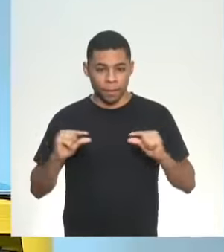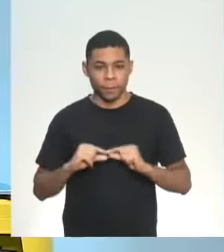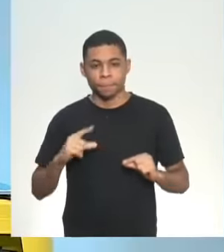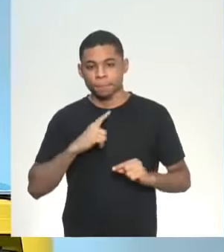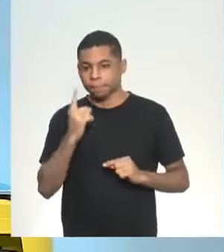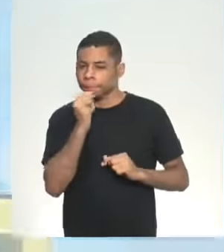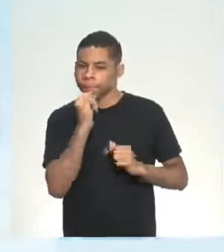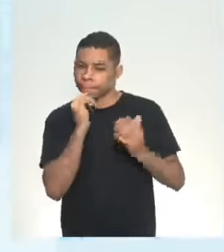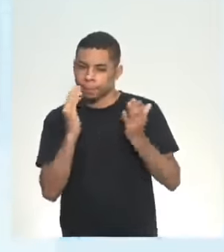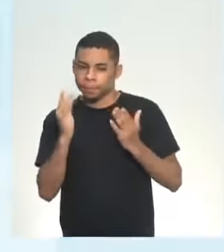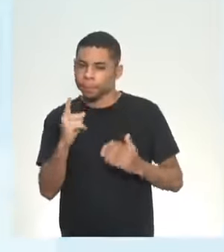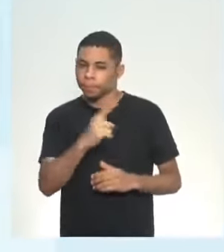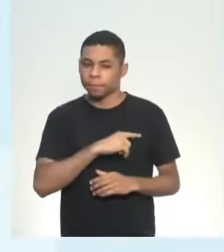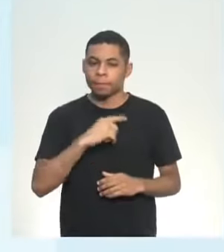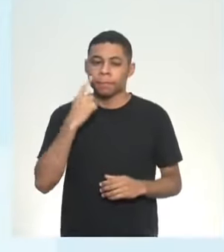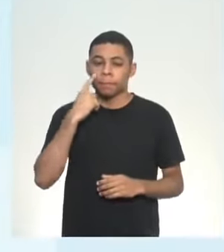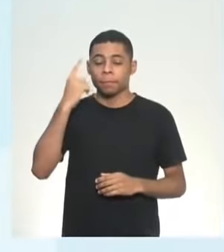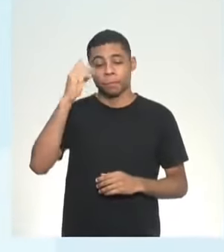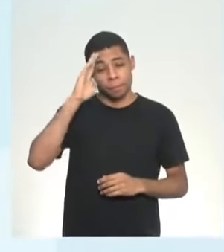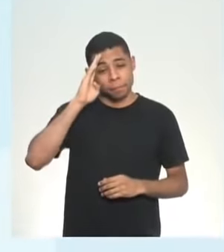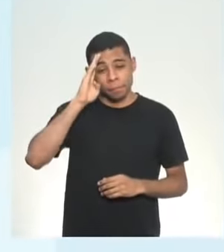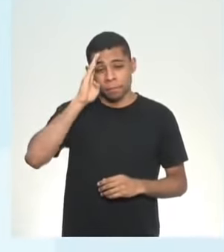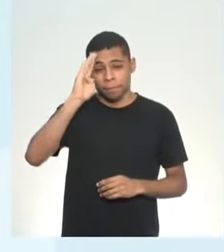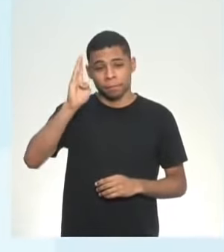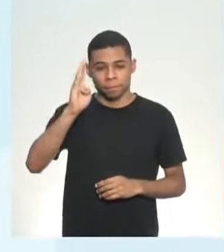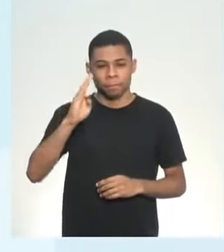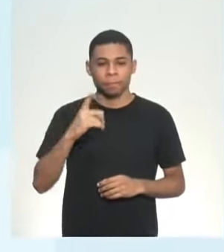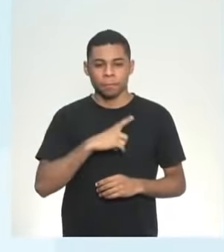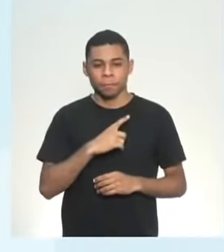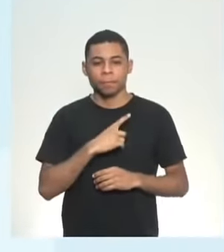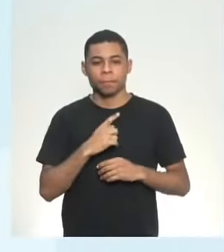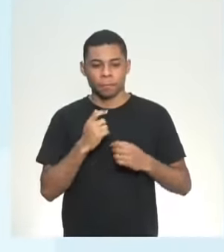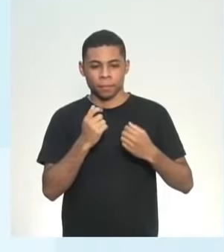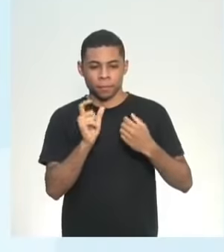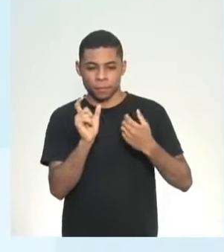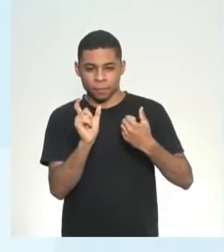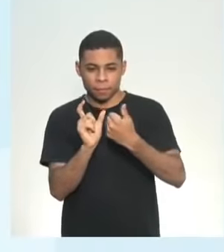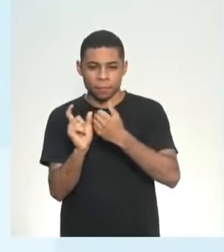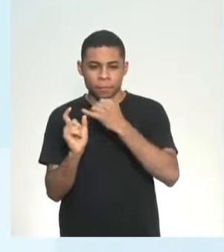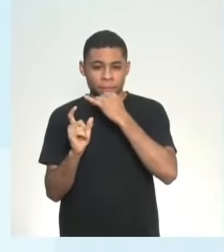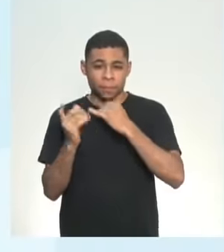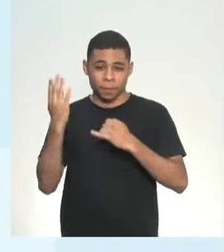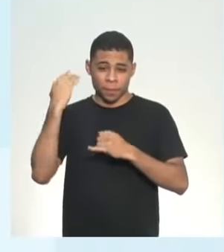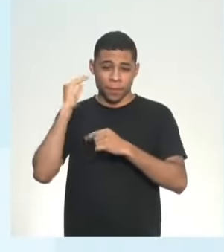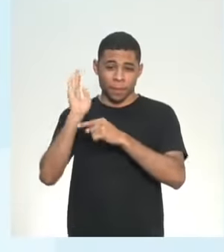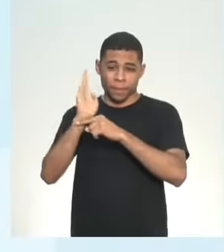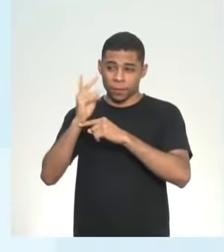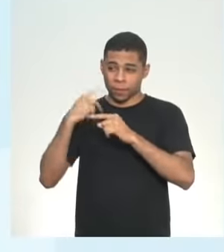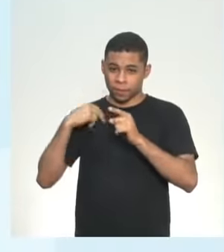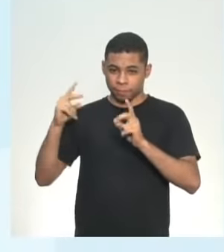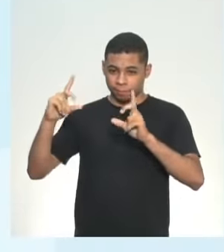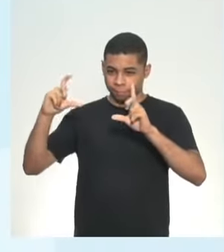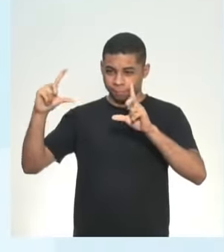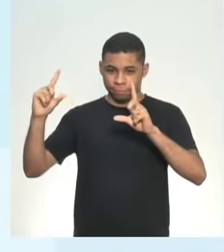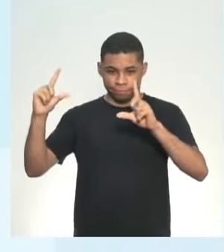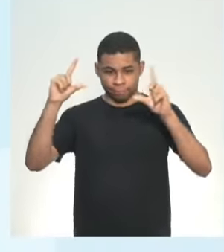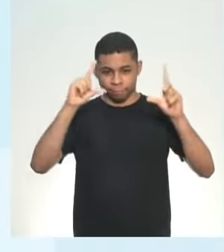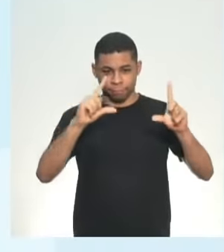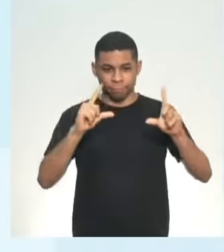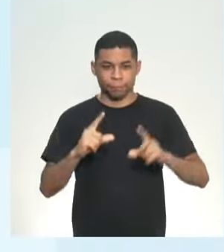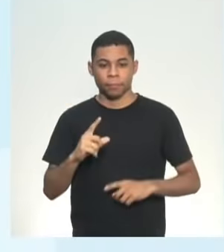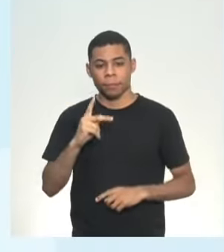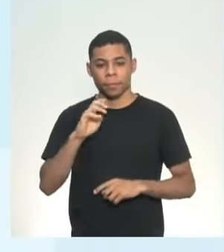Tem mais um exemplo aí para vocês para que vocês vão e principalmente a posição desses advérbios ó essa eu tirei lá do vídeo que a gente assistiu